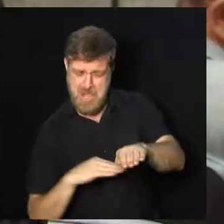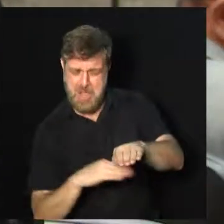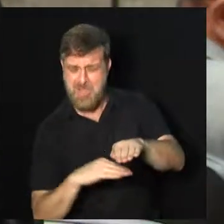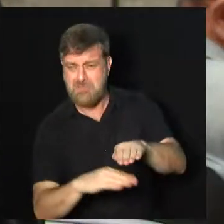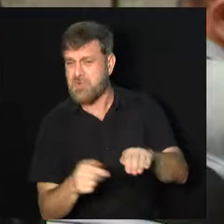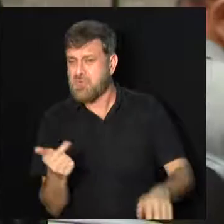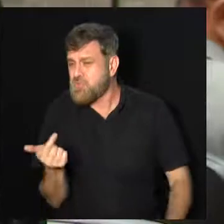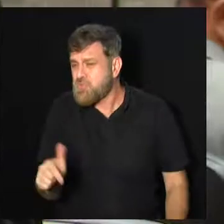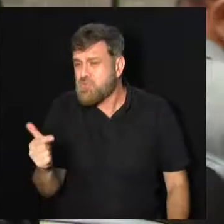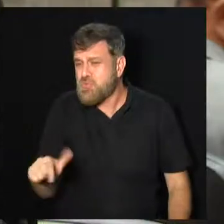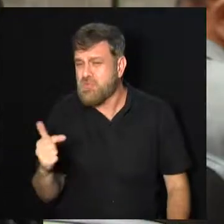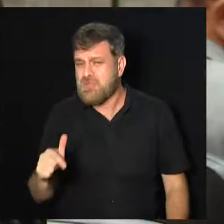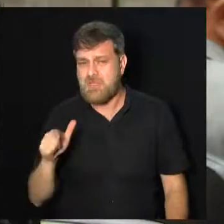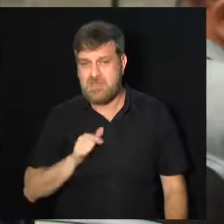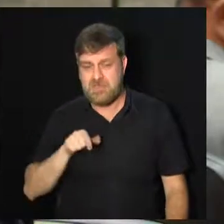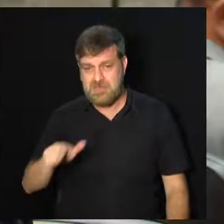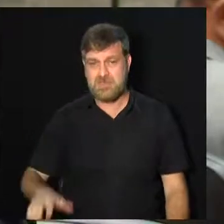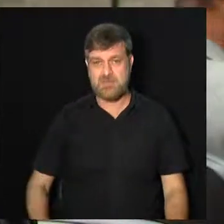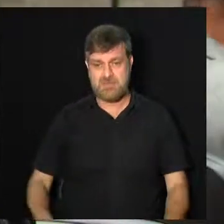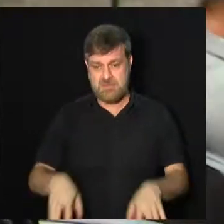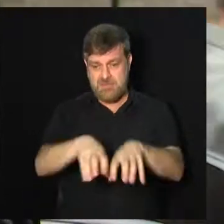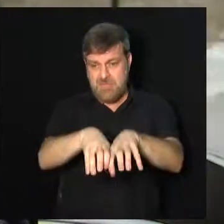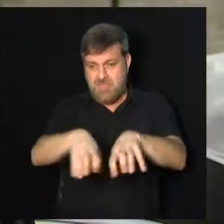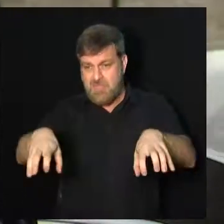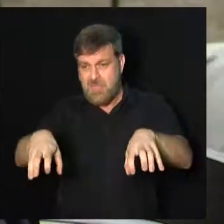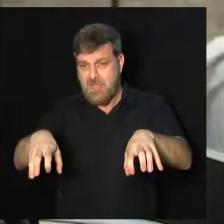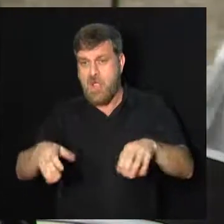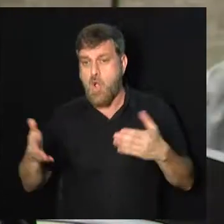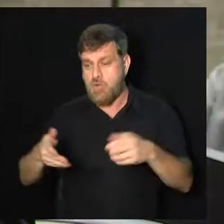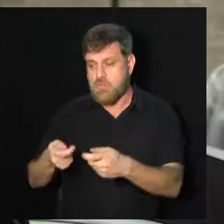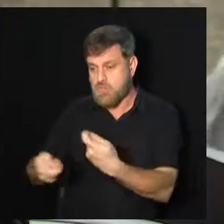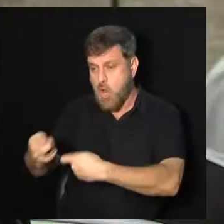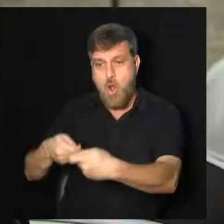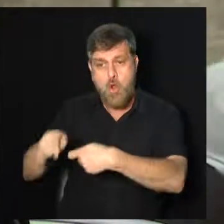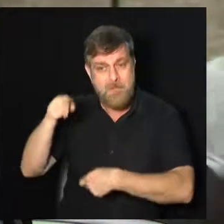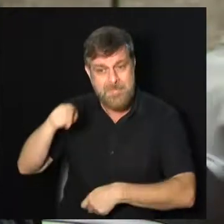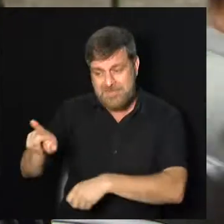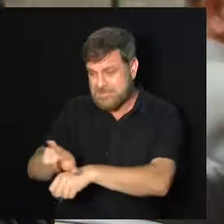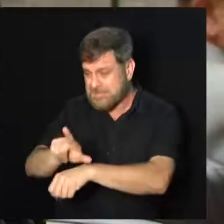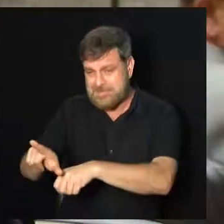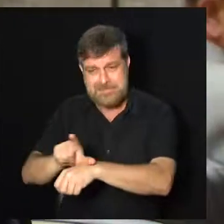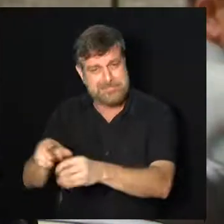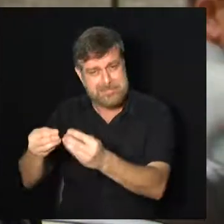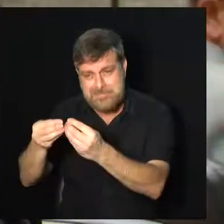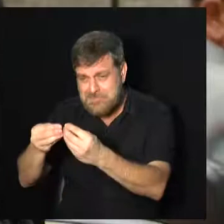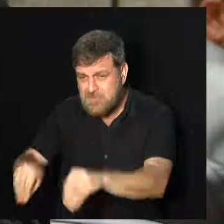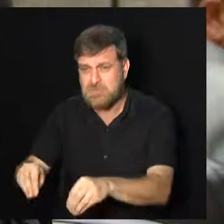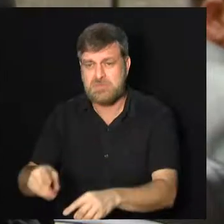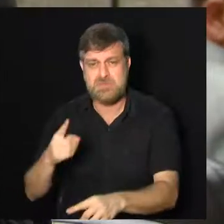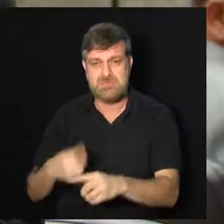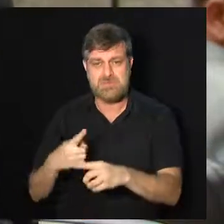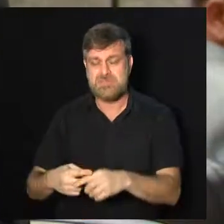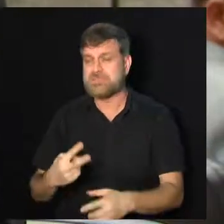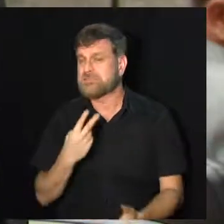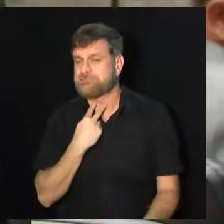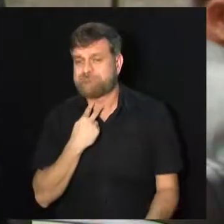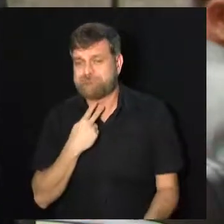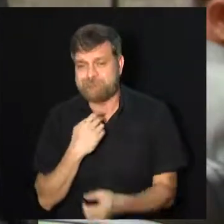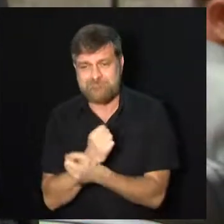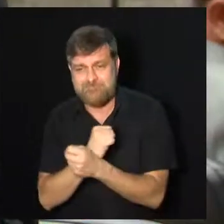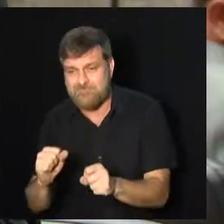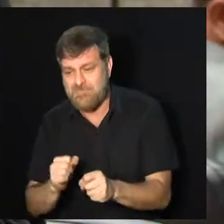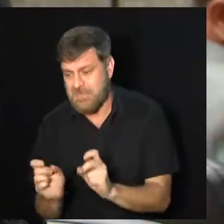obra do BRT, eles estão ilhados. Hoje, o comércio ali está tendo um enorme prejuízo por falta